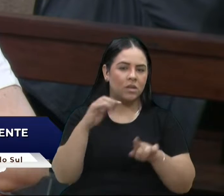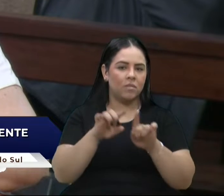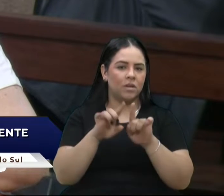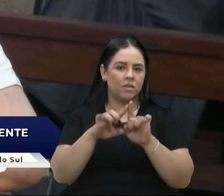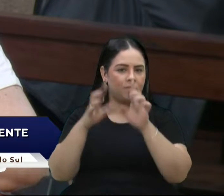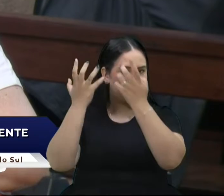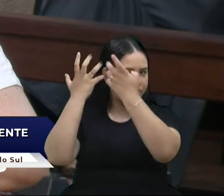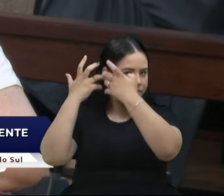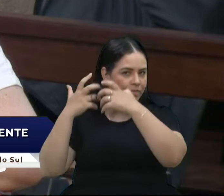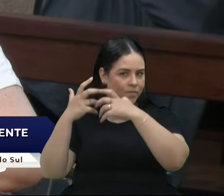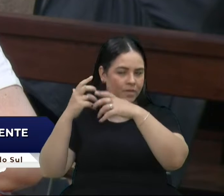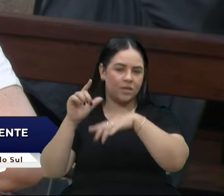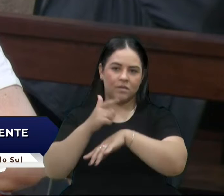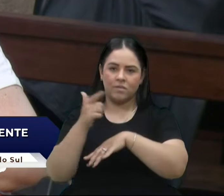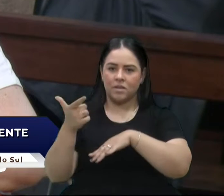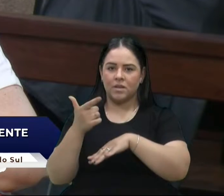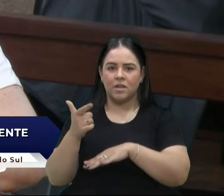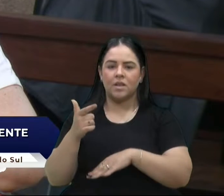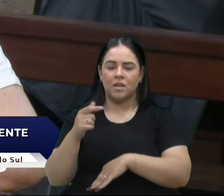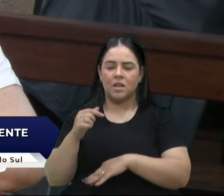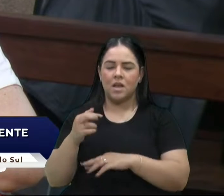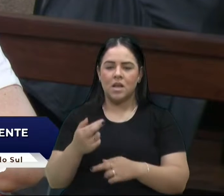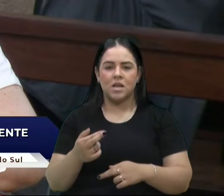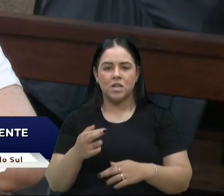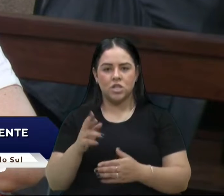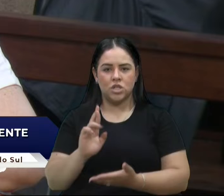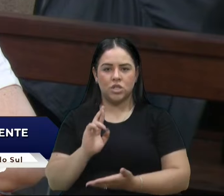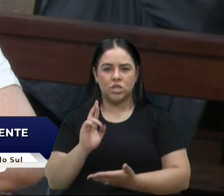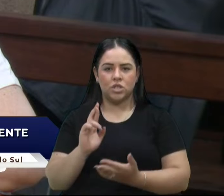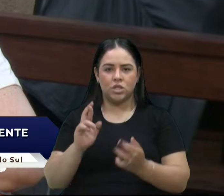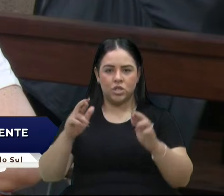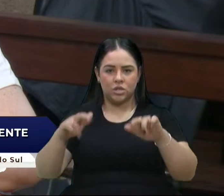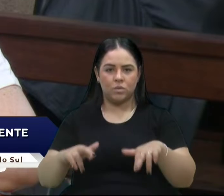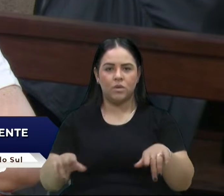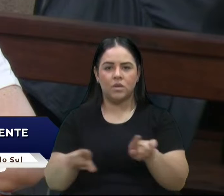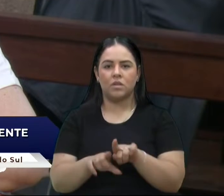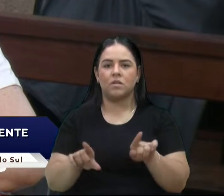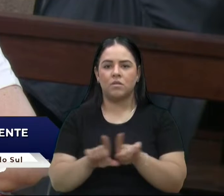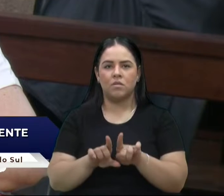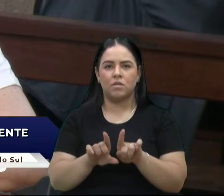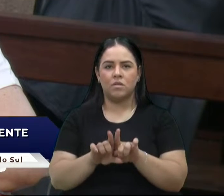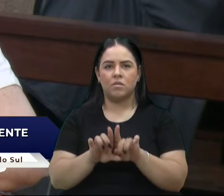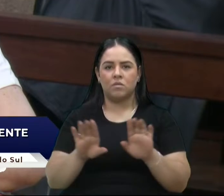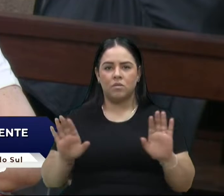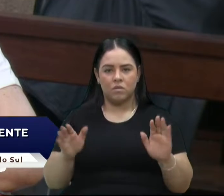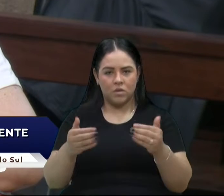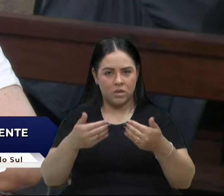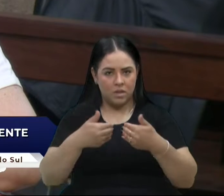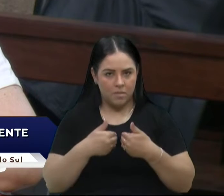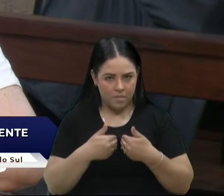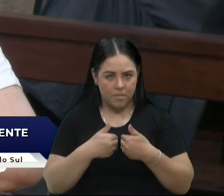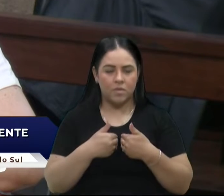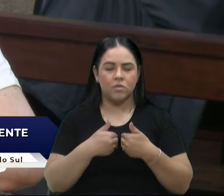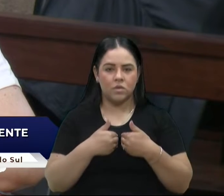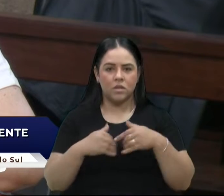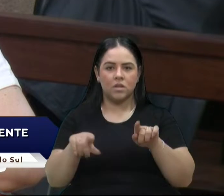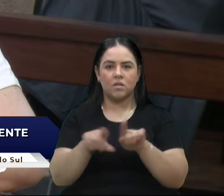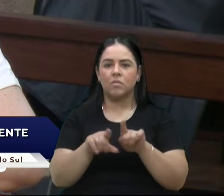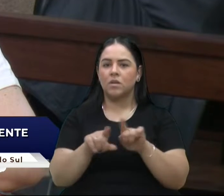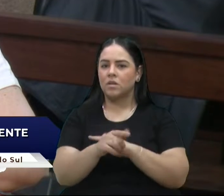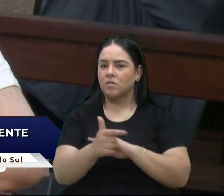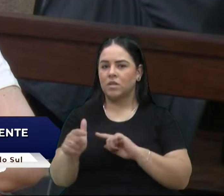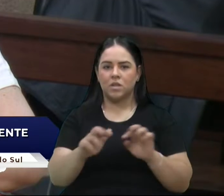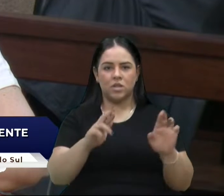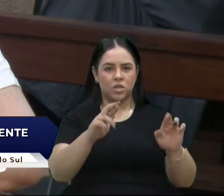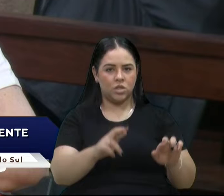região, e também numa habilitação para transtorno do espectro autista, que também não